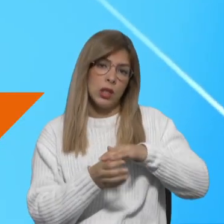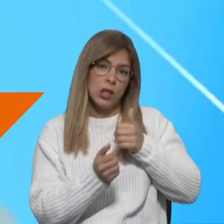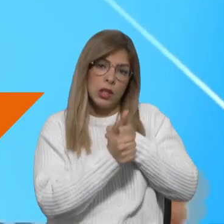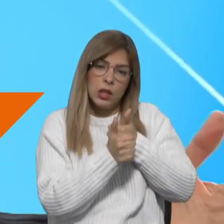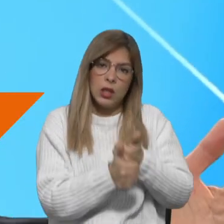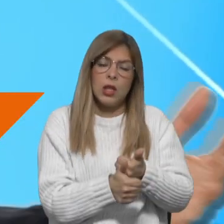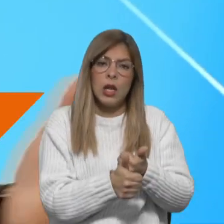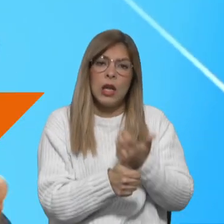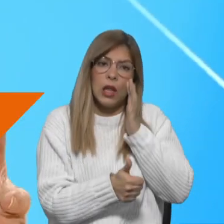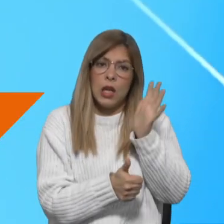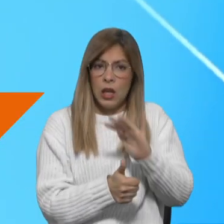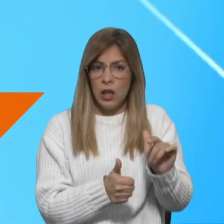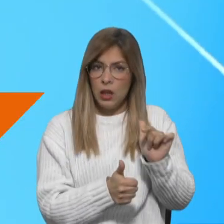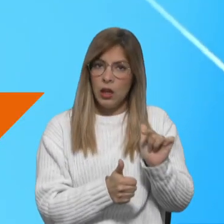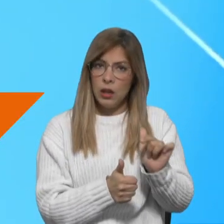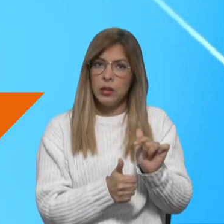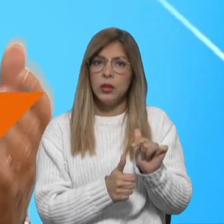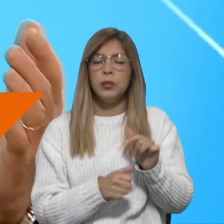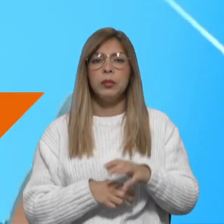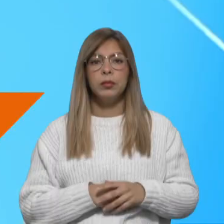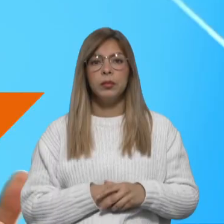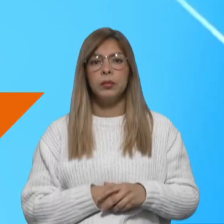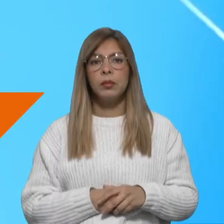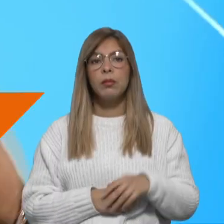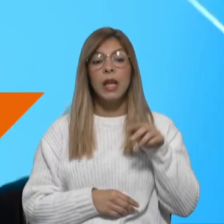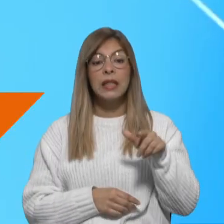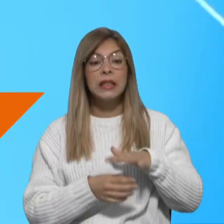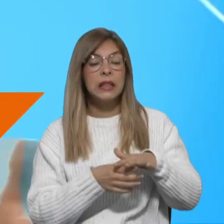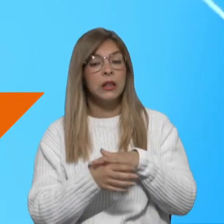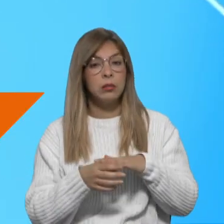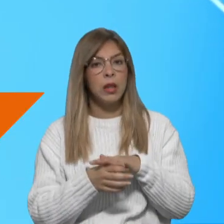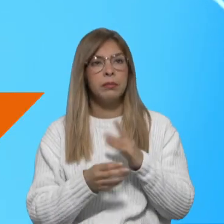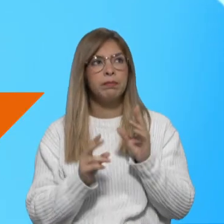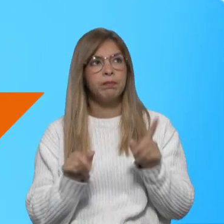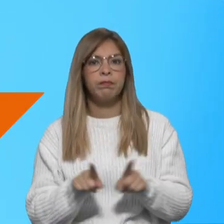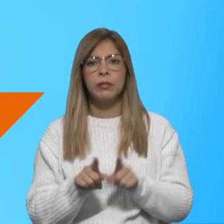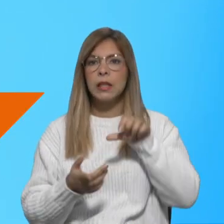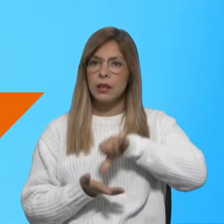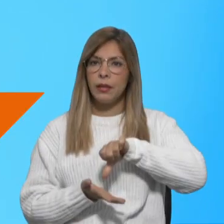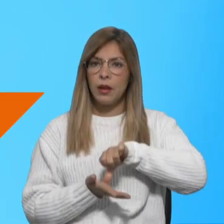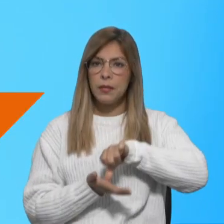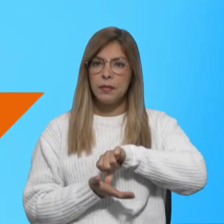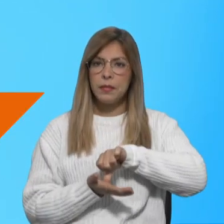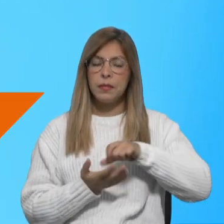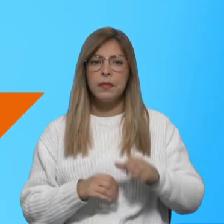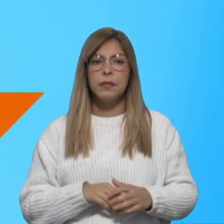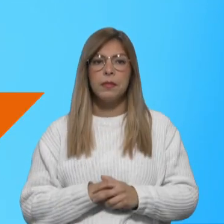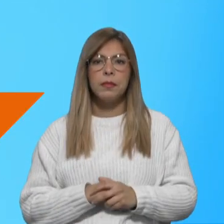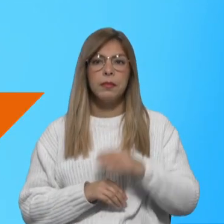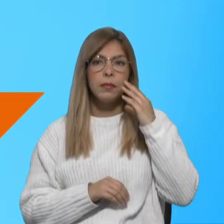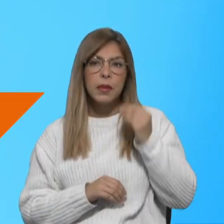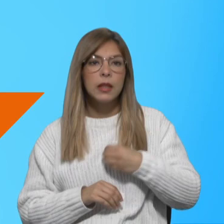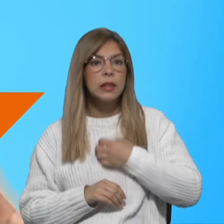possa juntar-se gente de diferentes proveniências, e esse sítio é um sítio central. E é particularmente interessante que este tema da